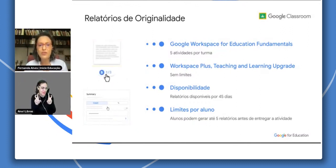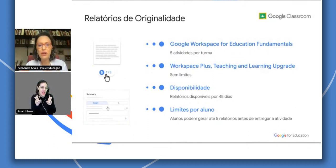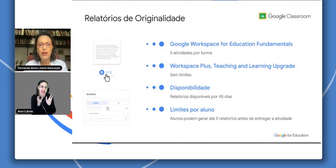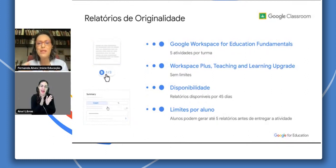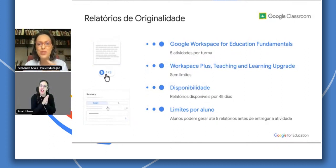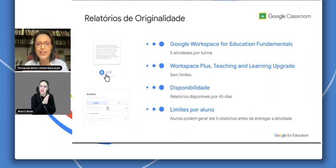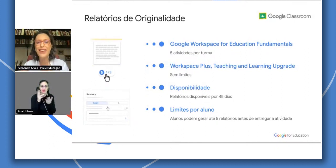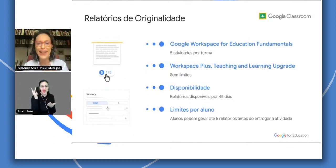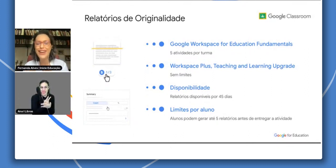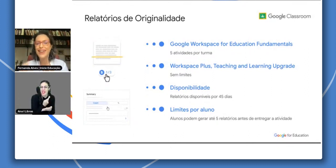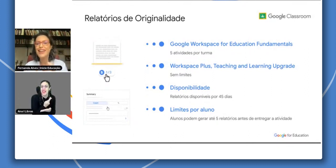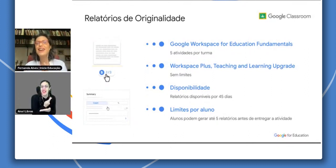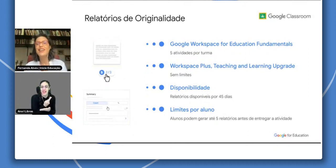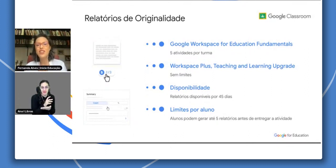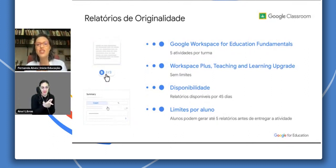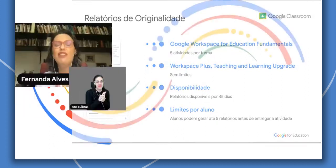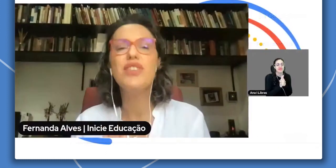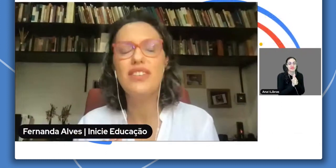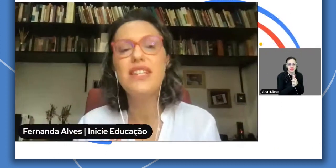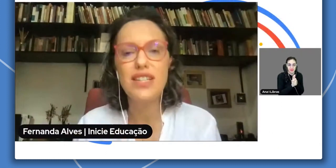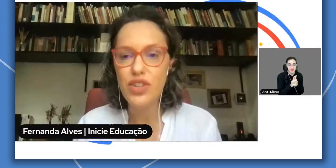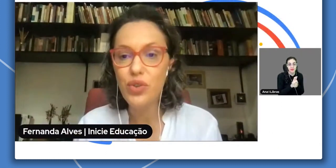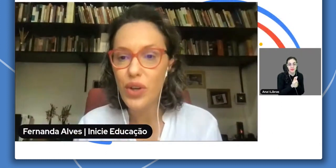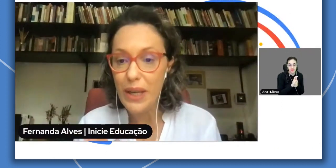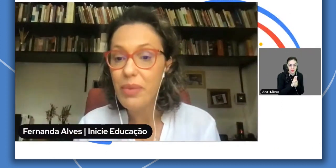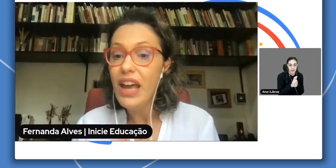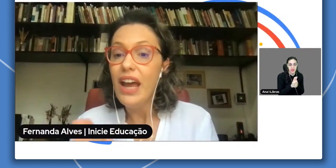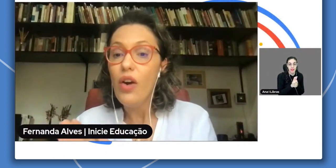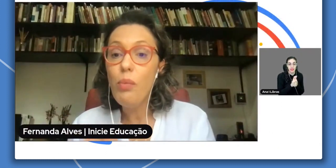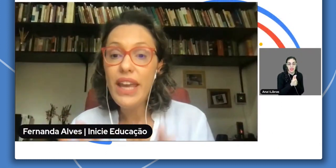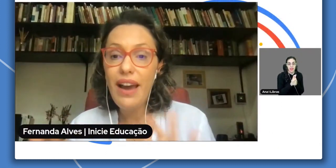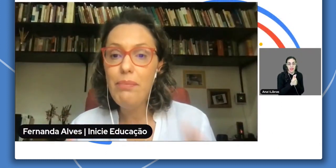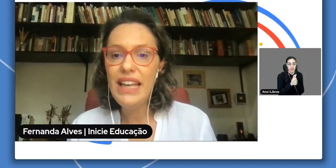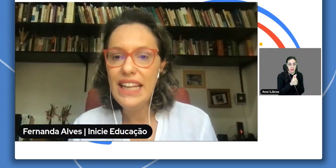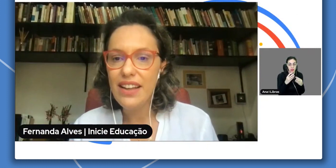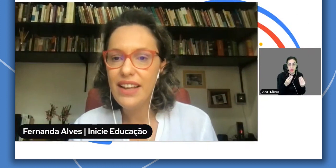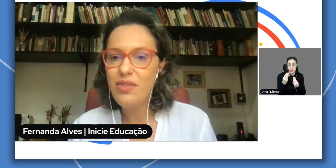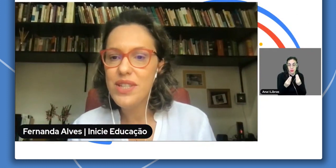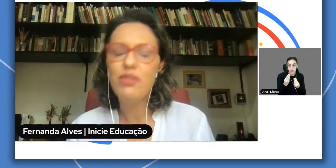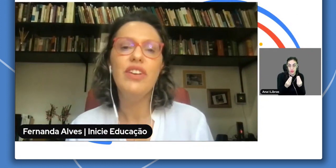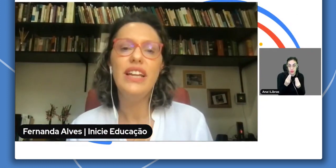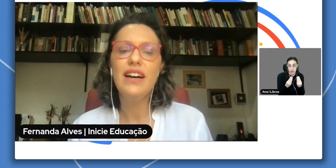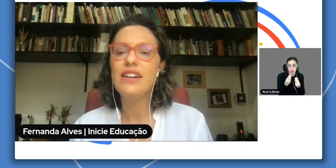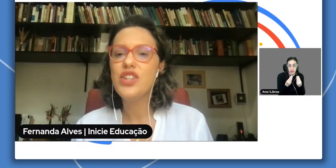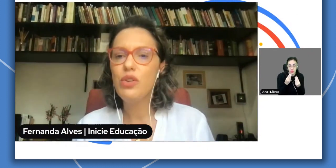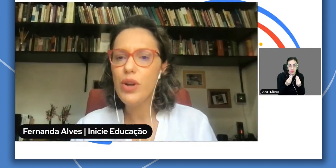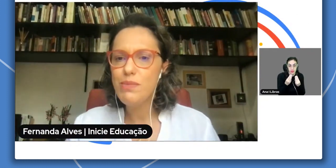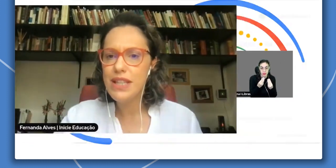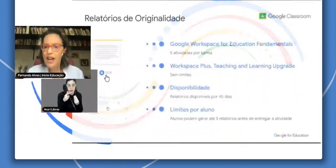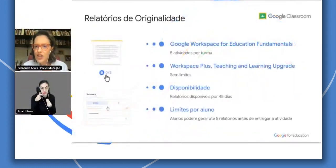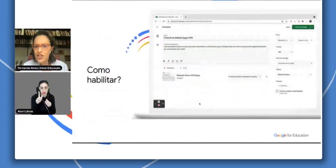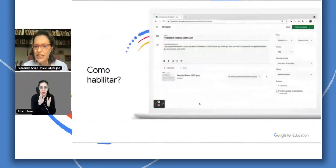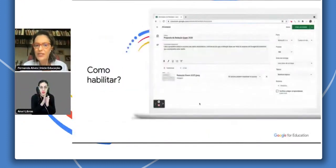na verdade, é um trabalho mesmo de cidadania, né? E a gente ir reforçando essas questões de autoria. Como que habilita, né? Então, vocês vão ver ali, acho